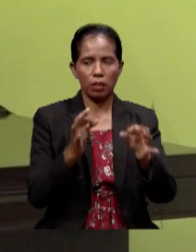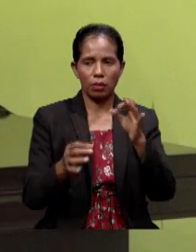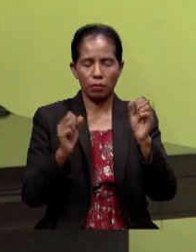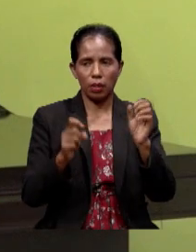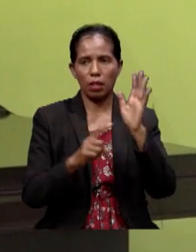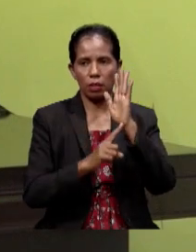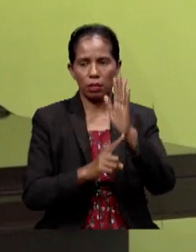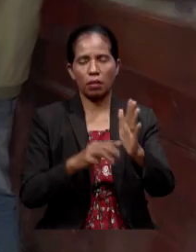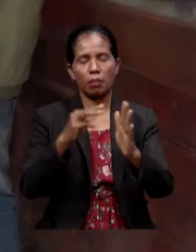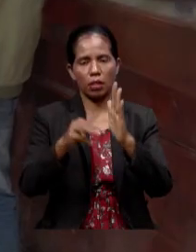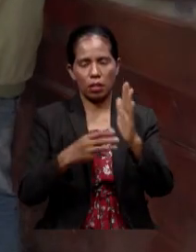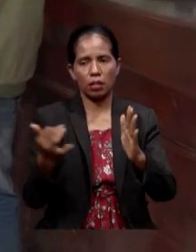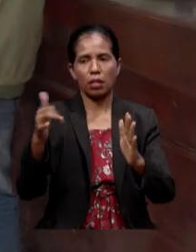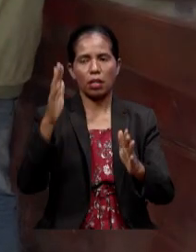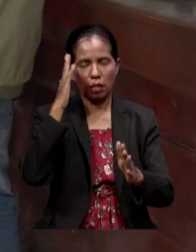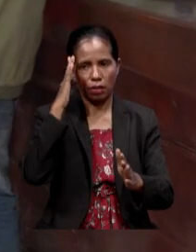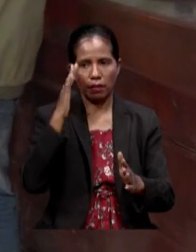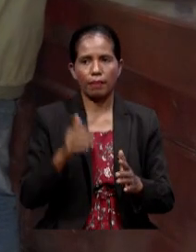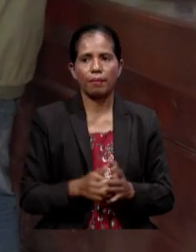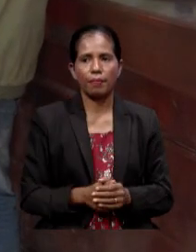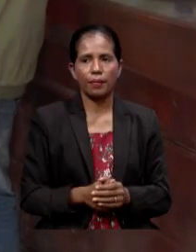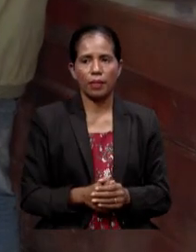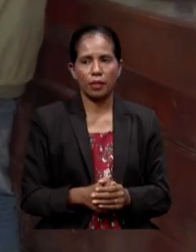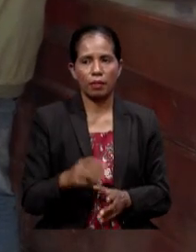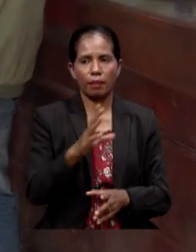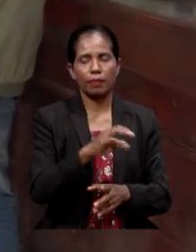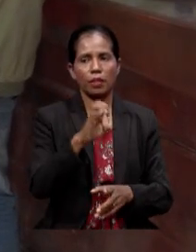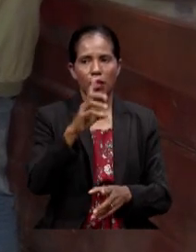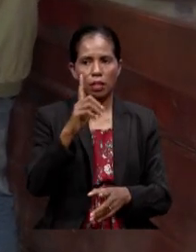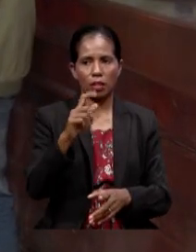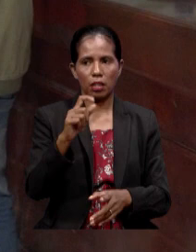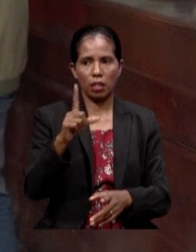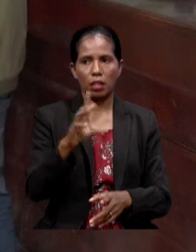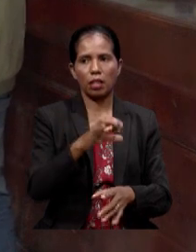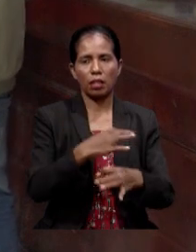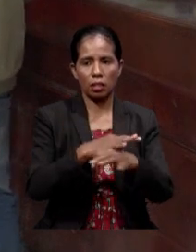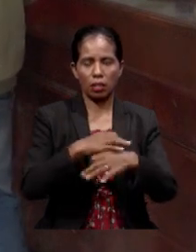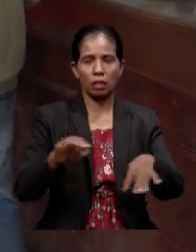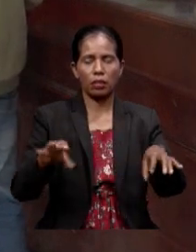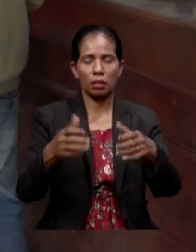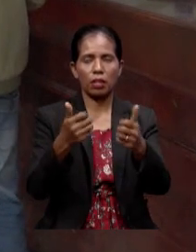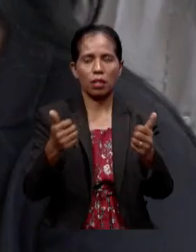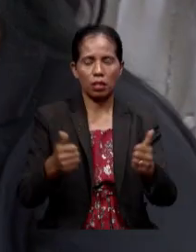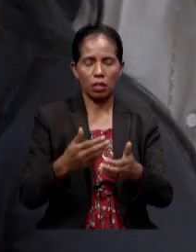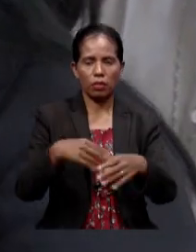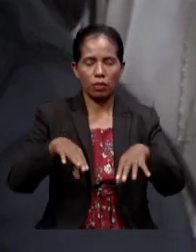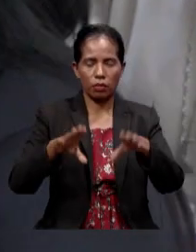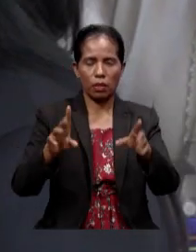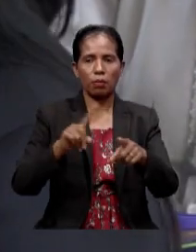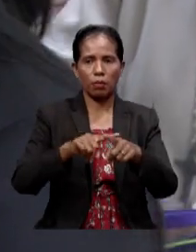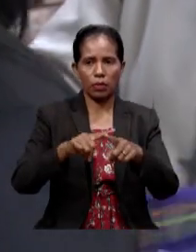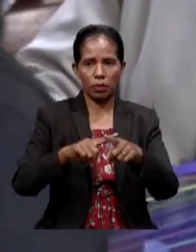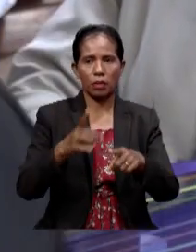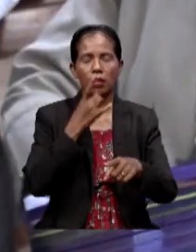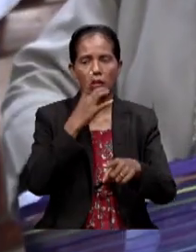publika per mede sirne ten. Dadang ne ekipa tekniku e deteli hadiaona sistema i agensia fan pulsa eletricidade no